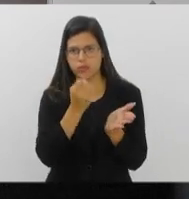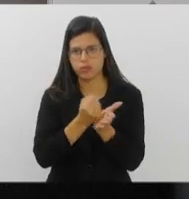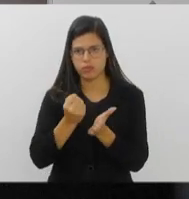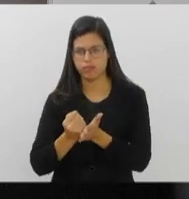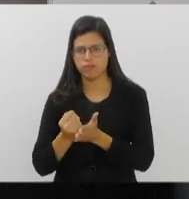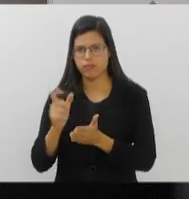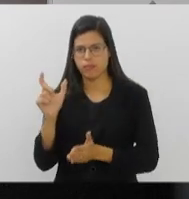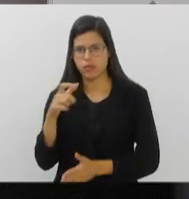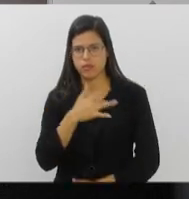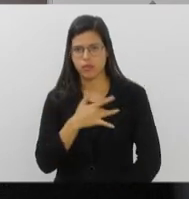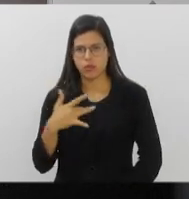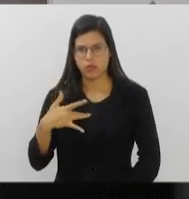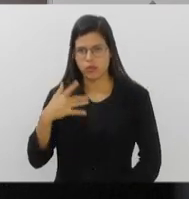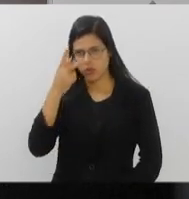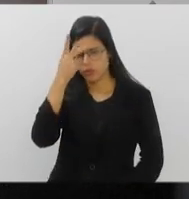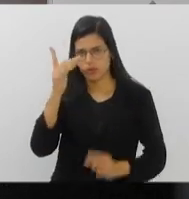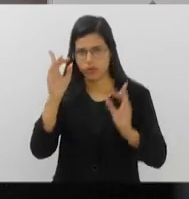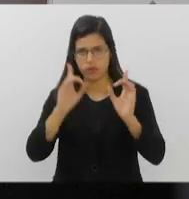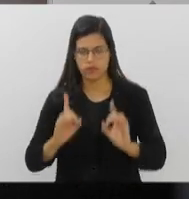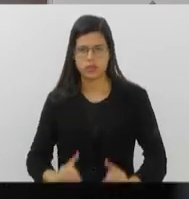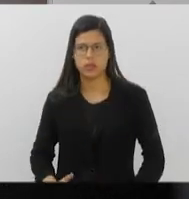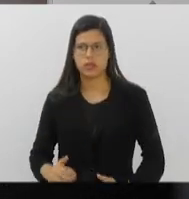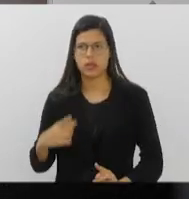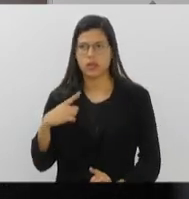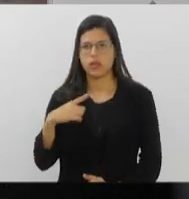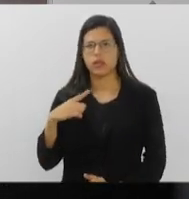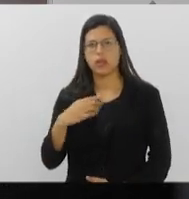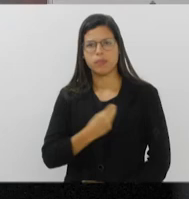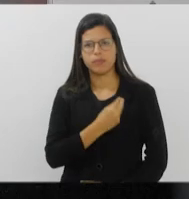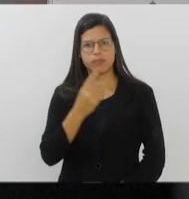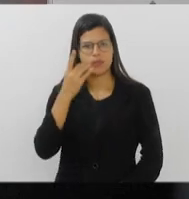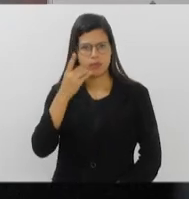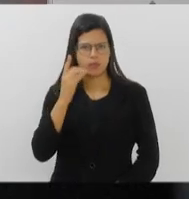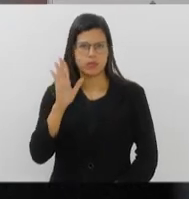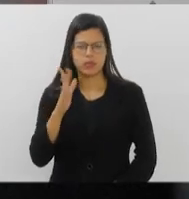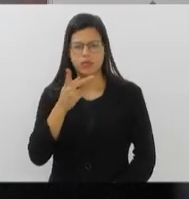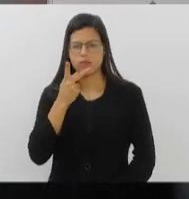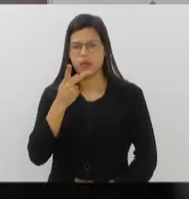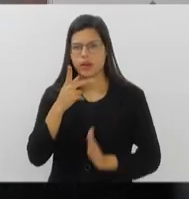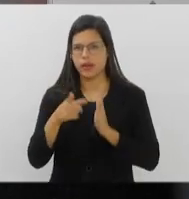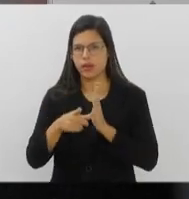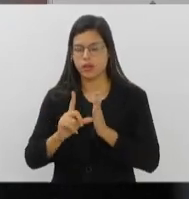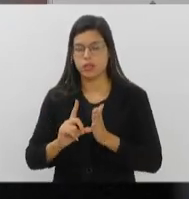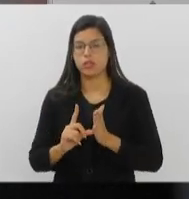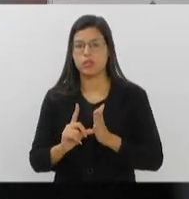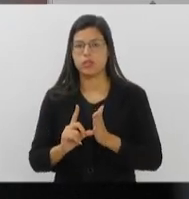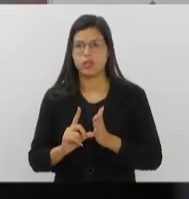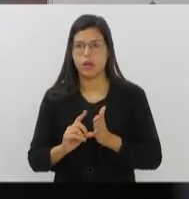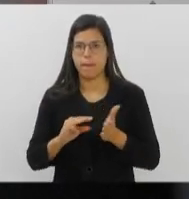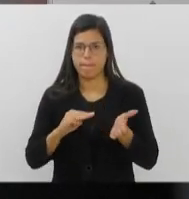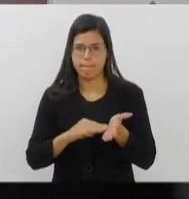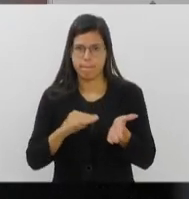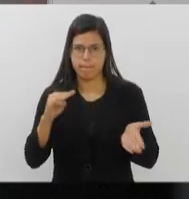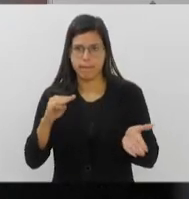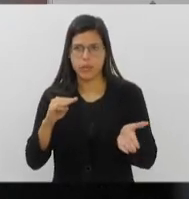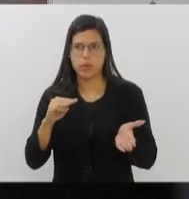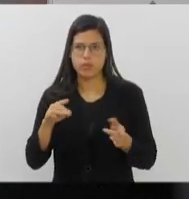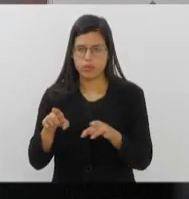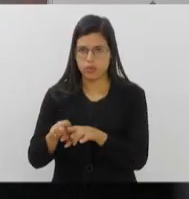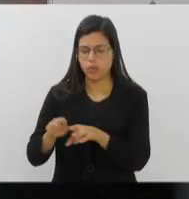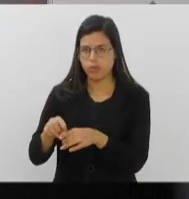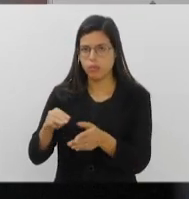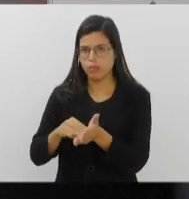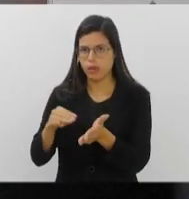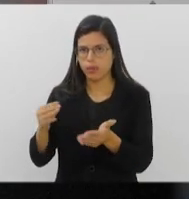deficiência, contando com a presença dos deputados, que já nomeei, que são membros efetivos e membros